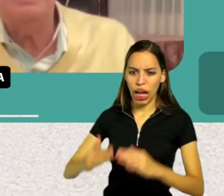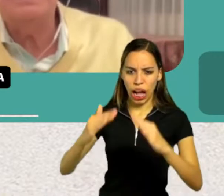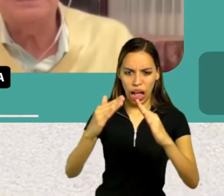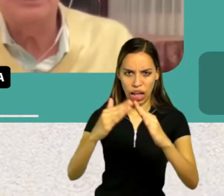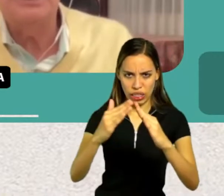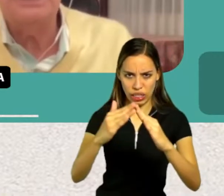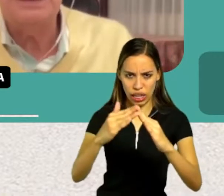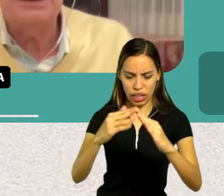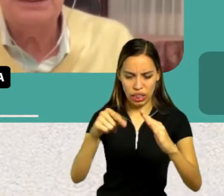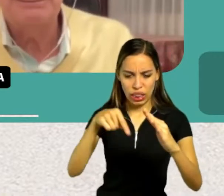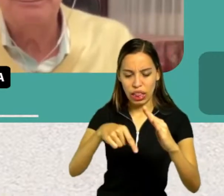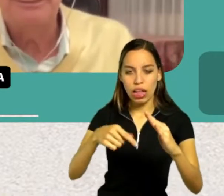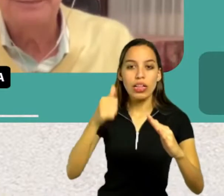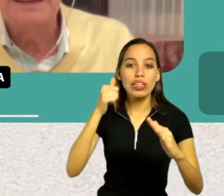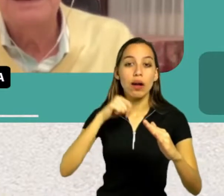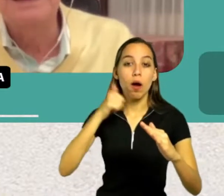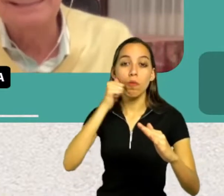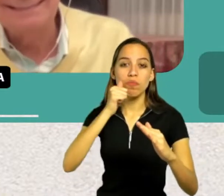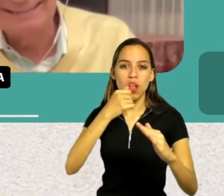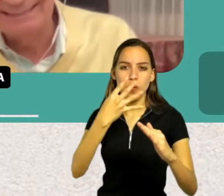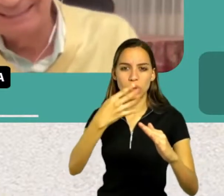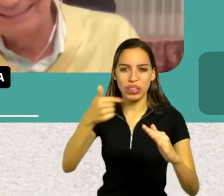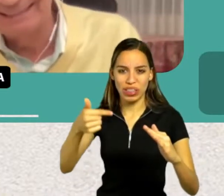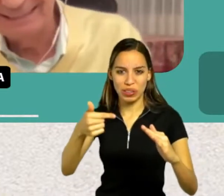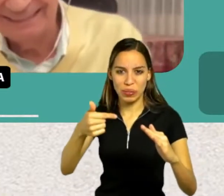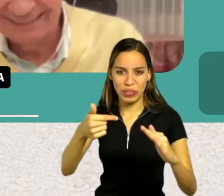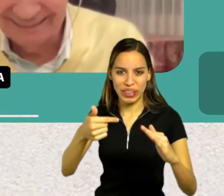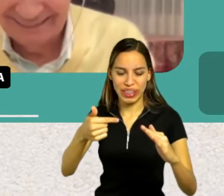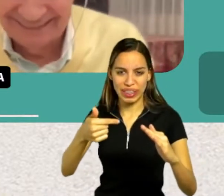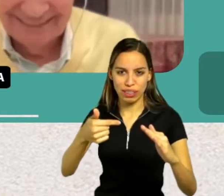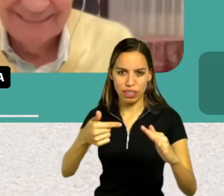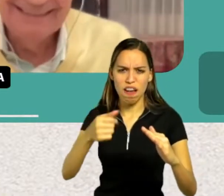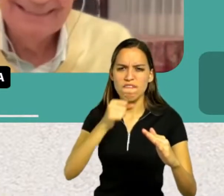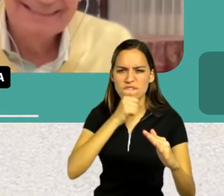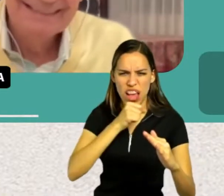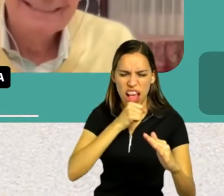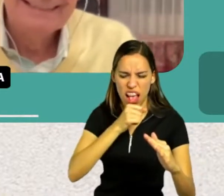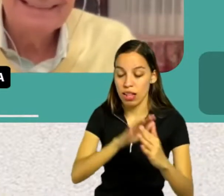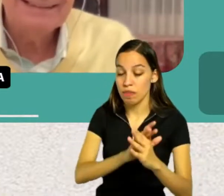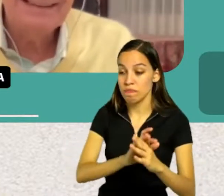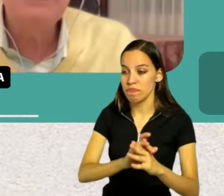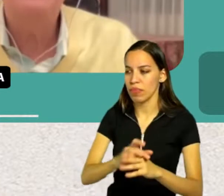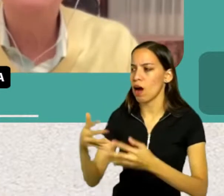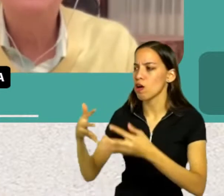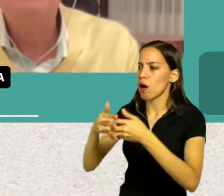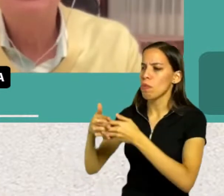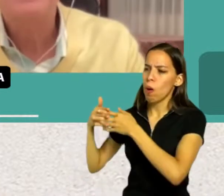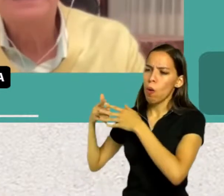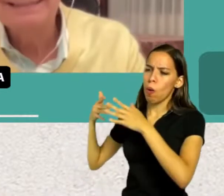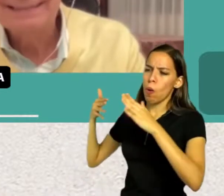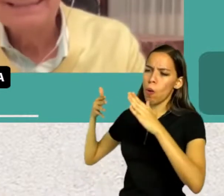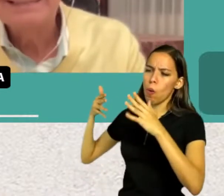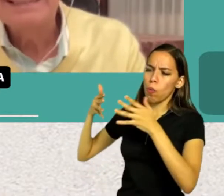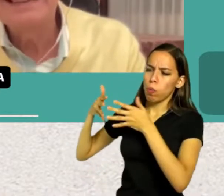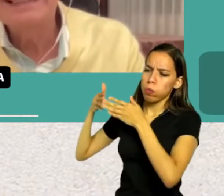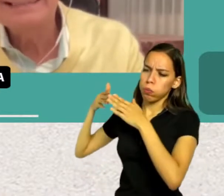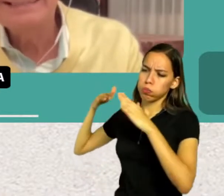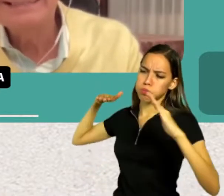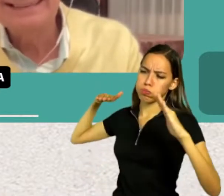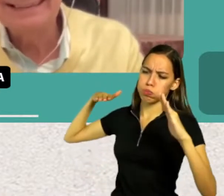velhinha de 42 anos. Imagina! E eu aqui de sexagenário, eu